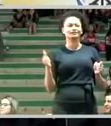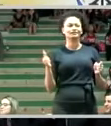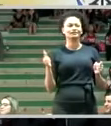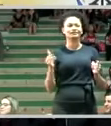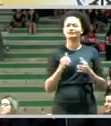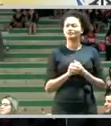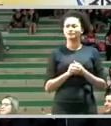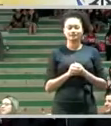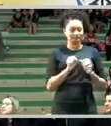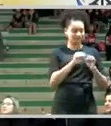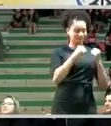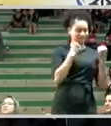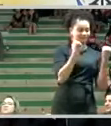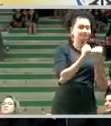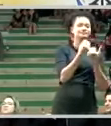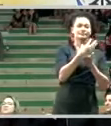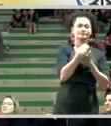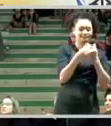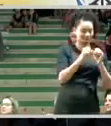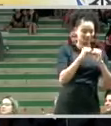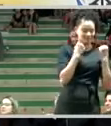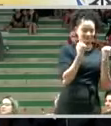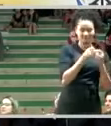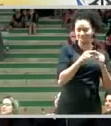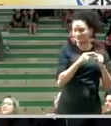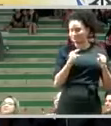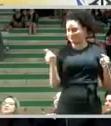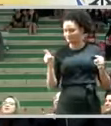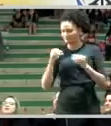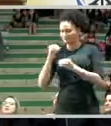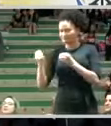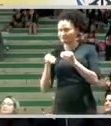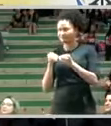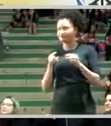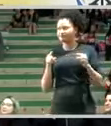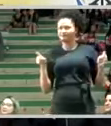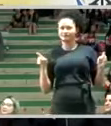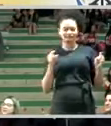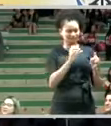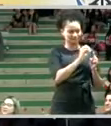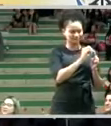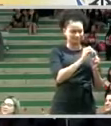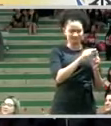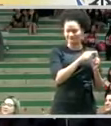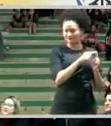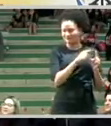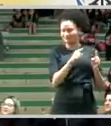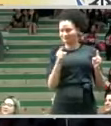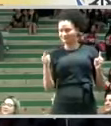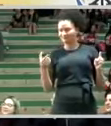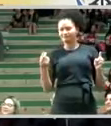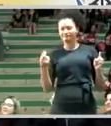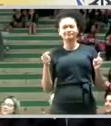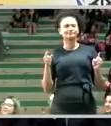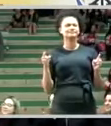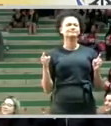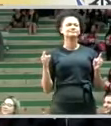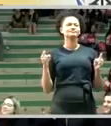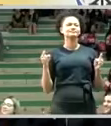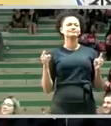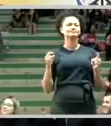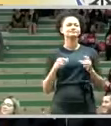Diga, do Trapiche para o Farol, está entre 0 a 20.